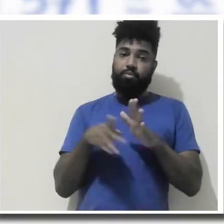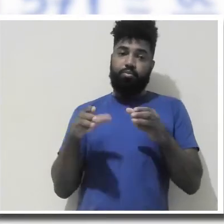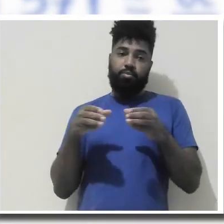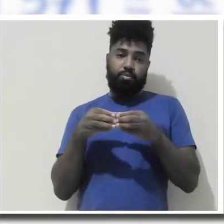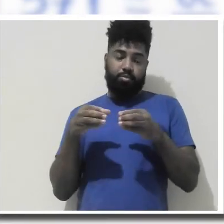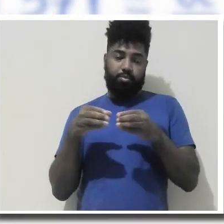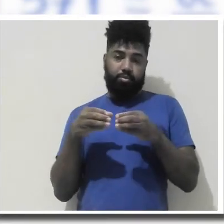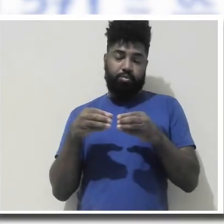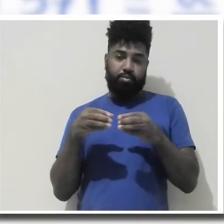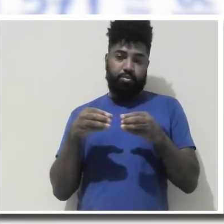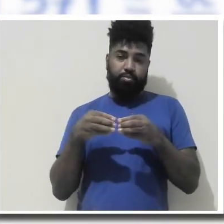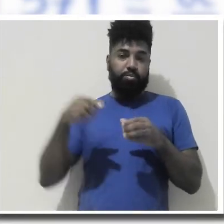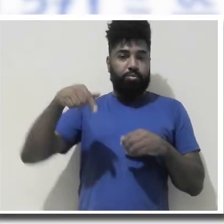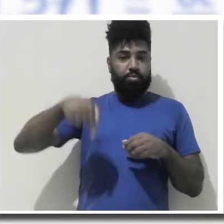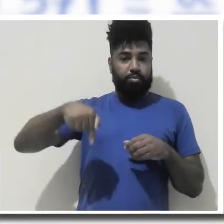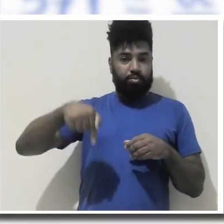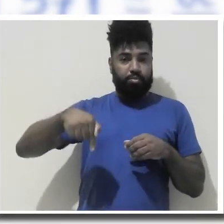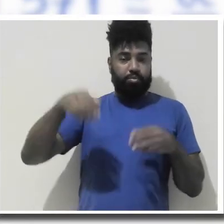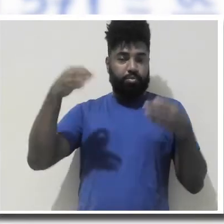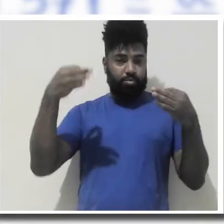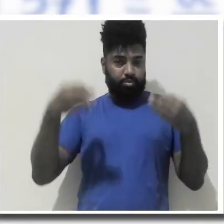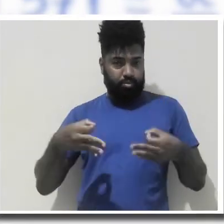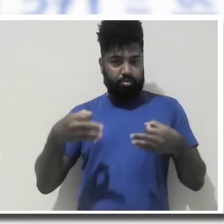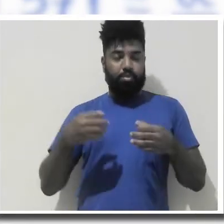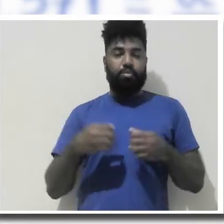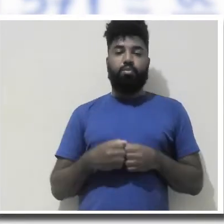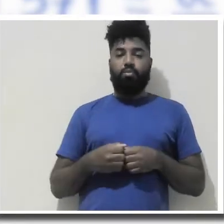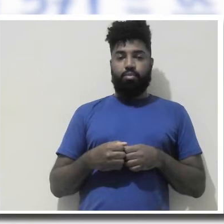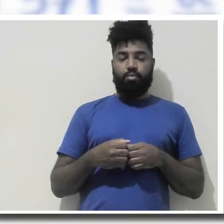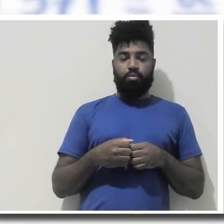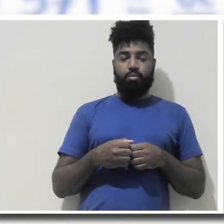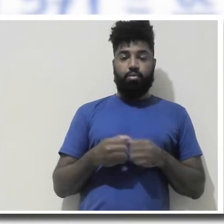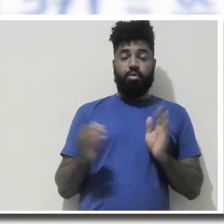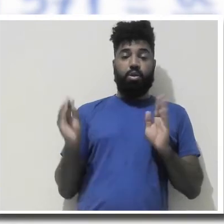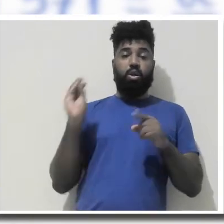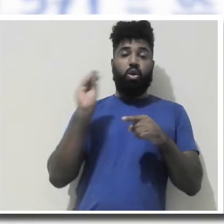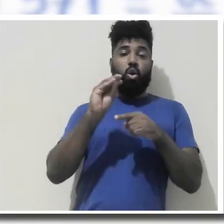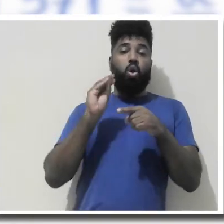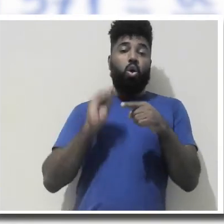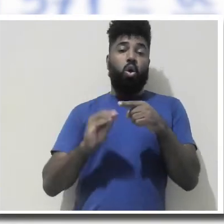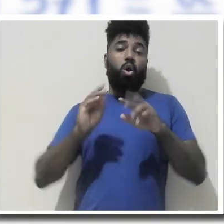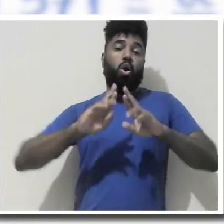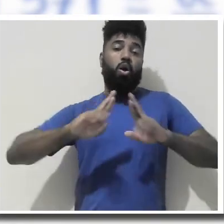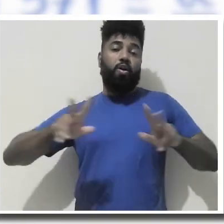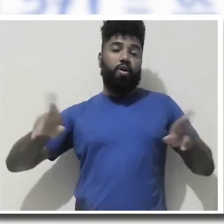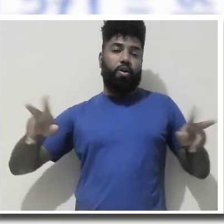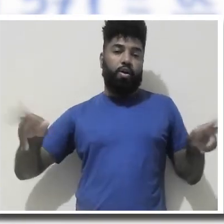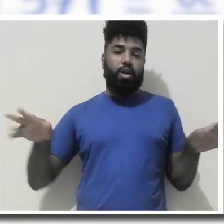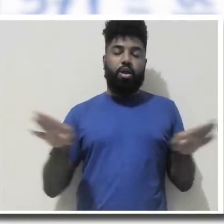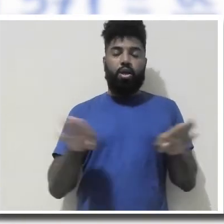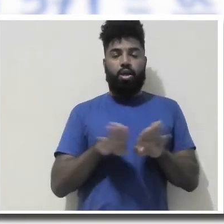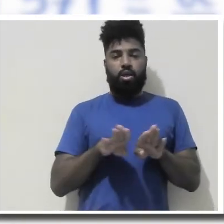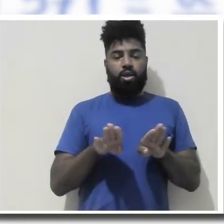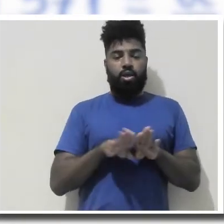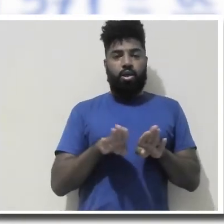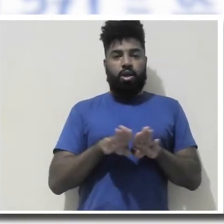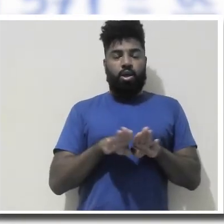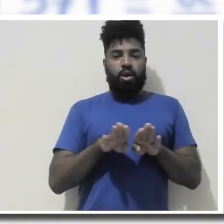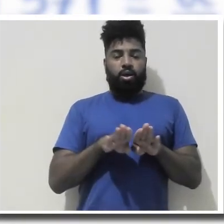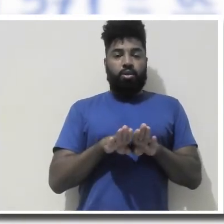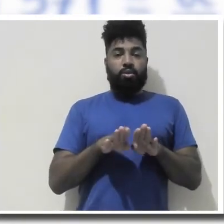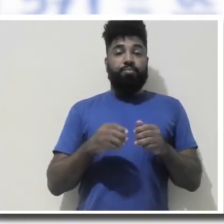racional. Tenho outras representações. Posso colocar menos